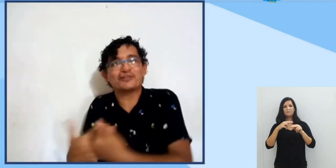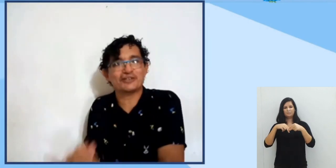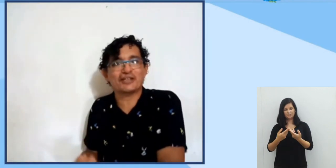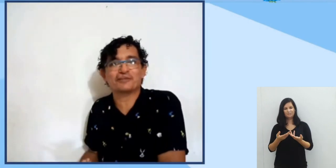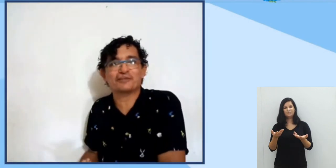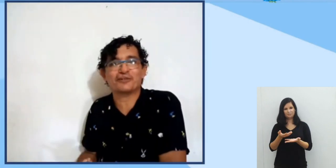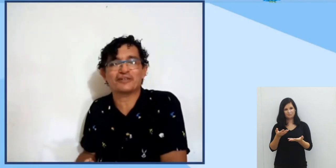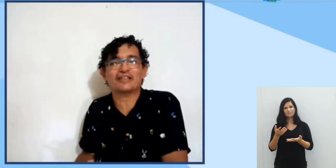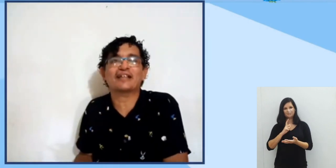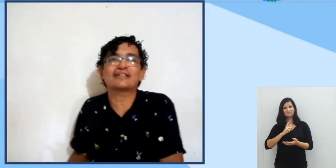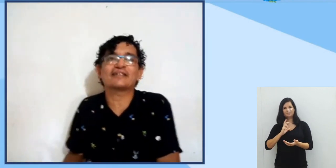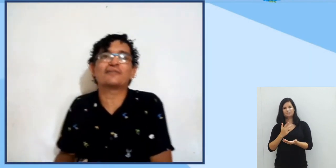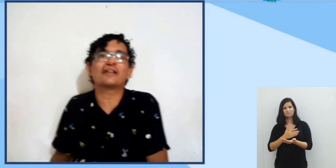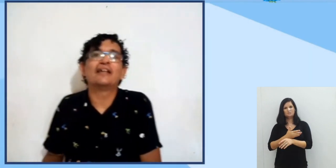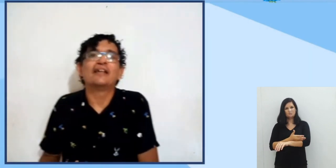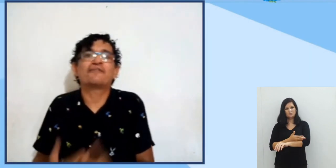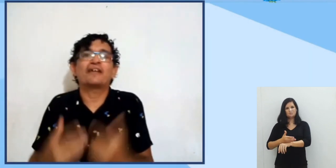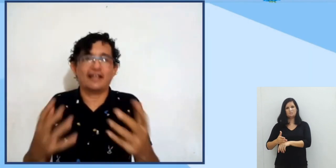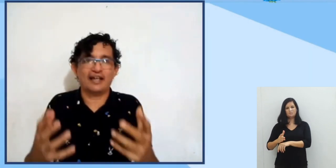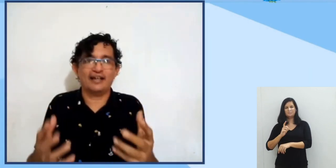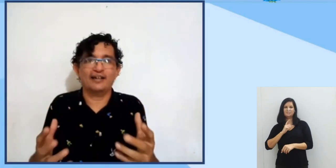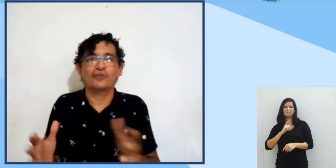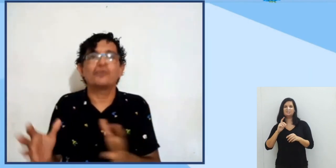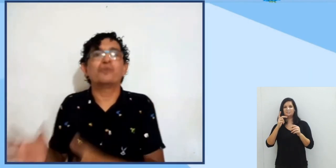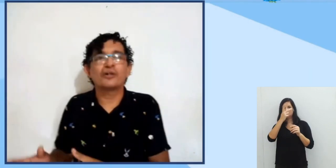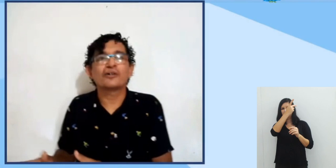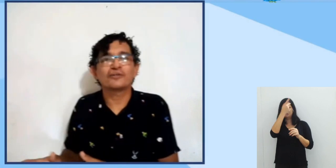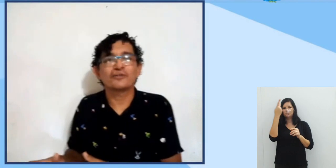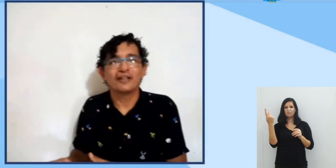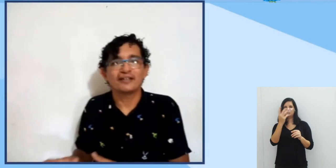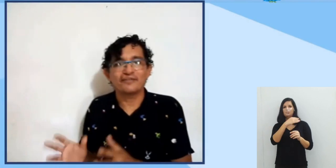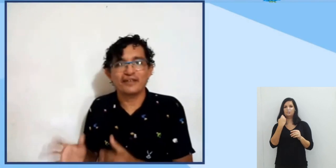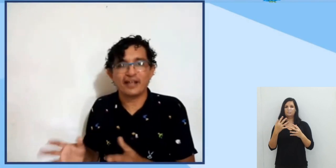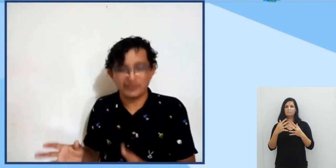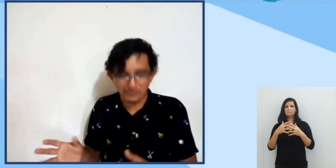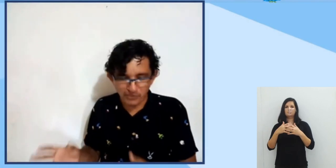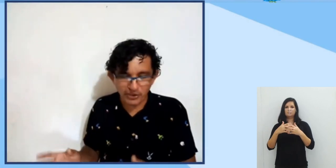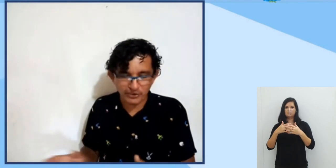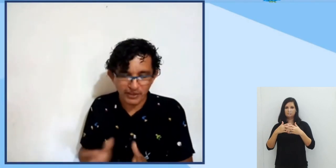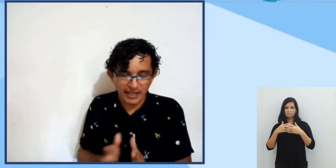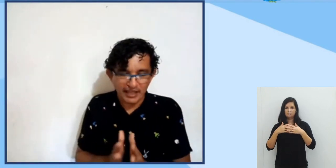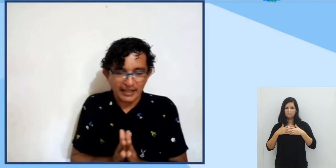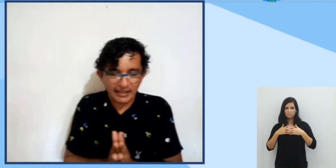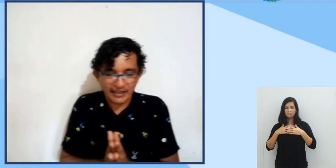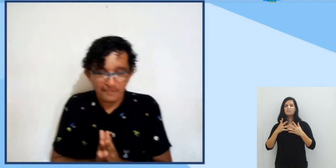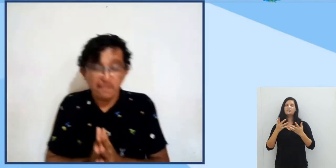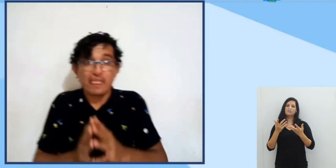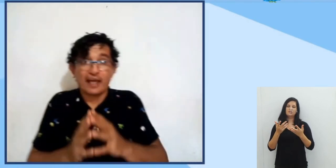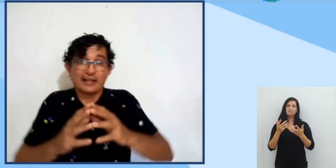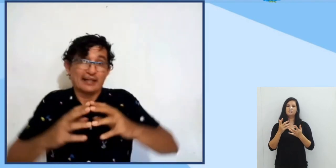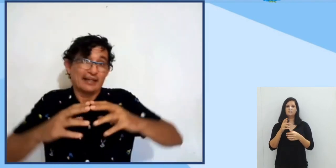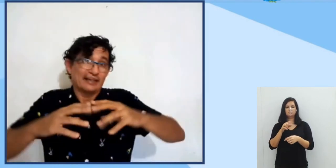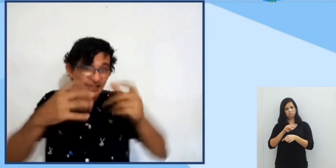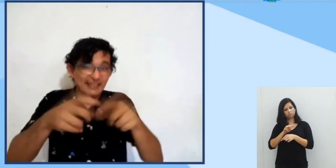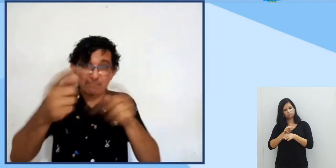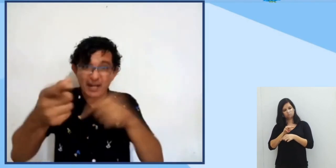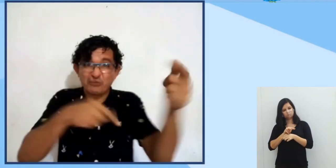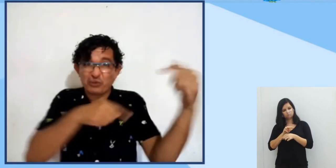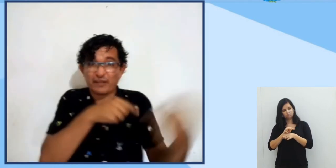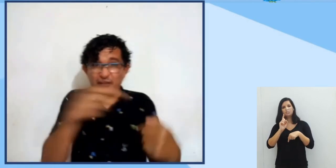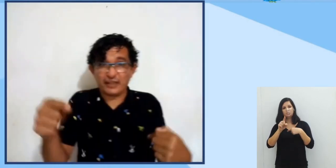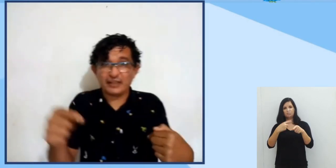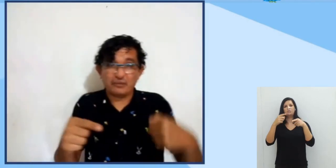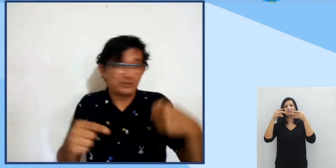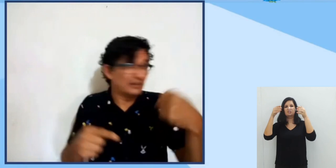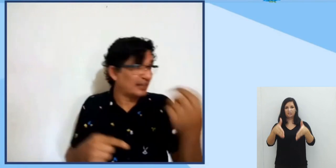que até hoje nós temos na nossa tradição, né? Velar o morto, né? Velar o morto. E nesse